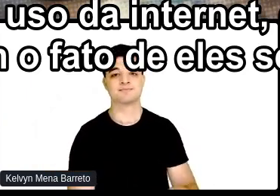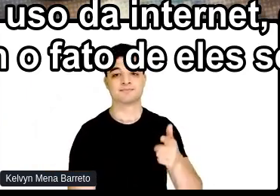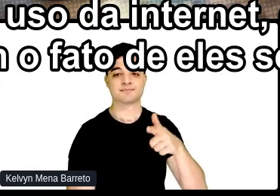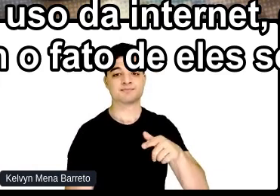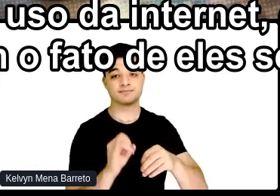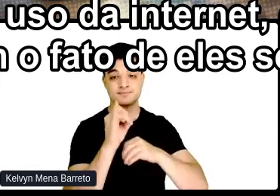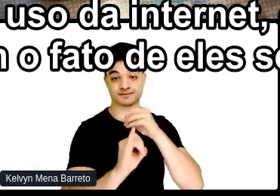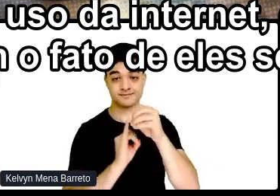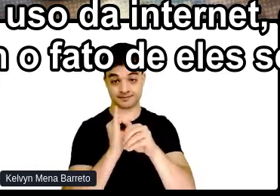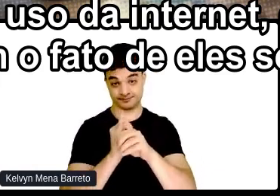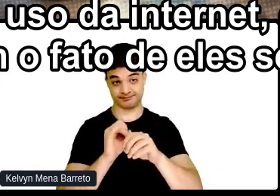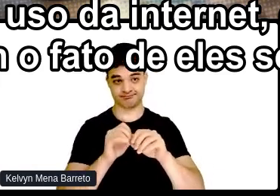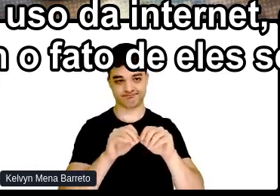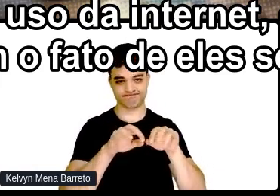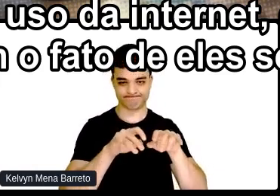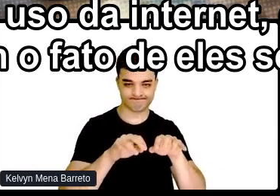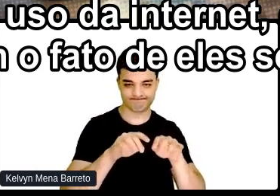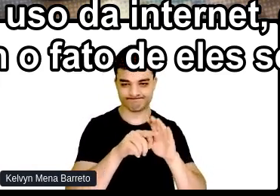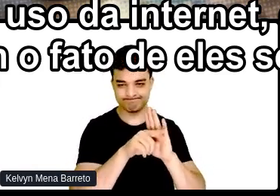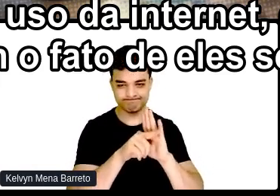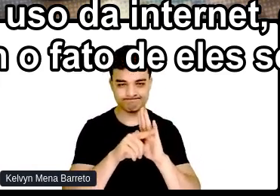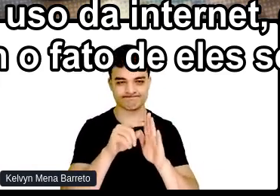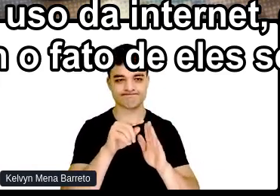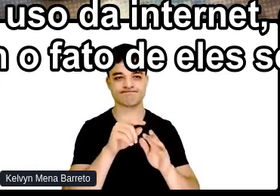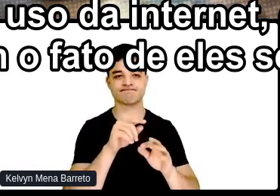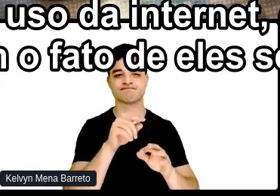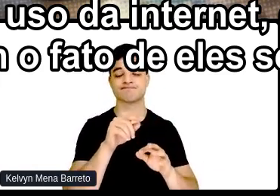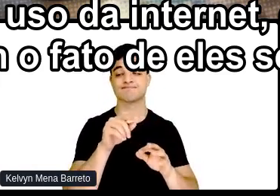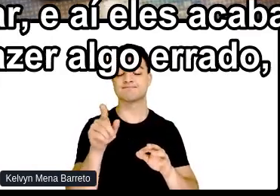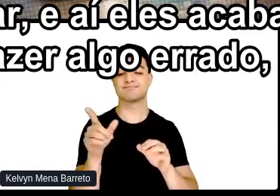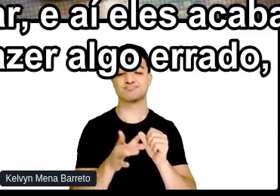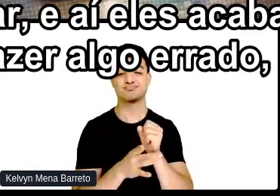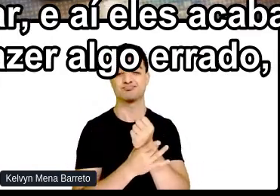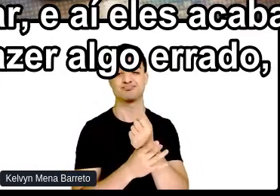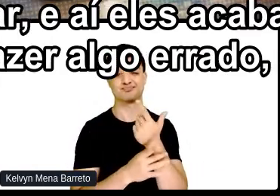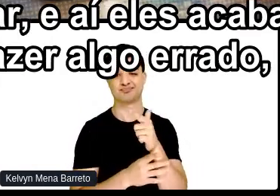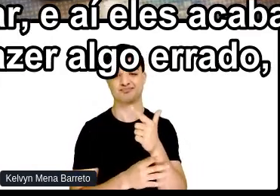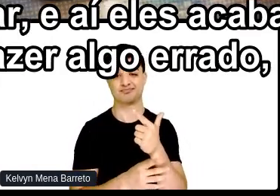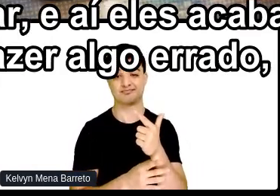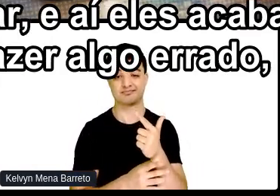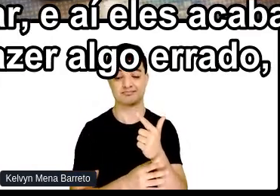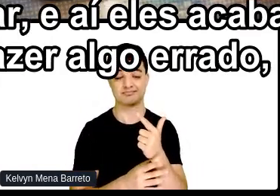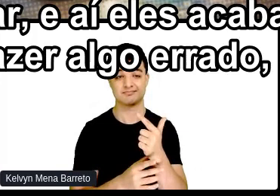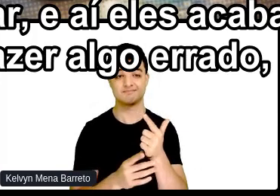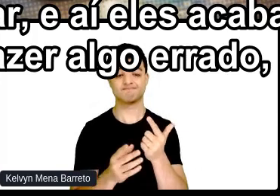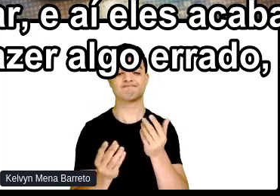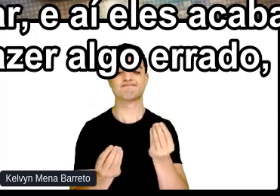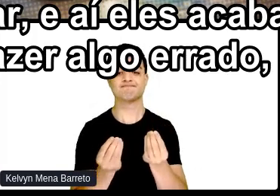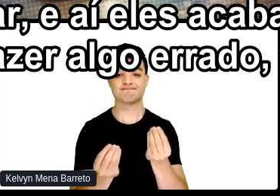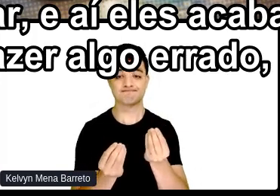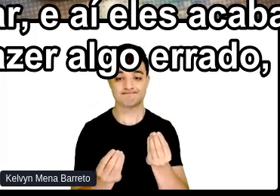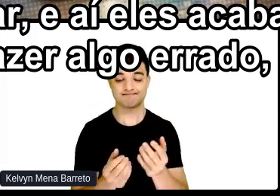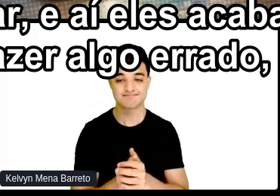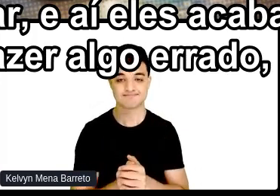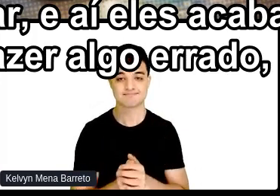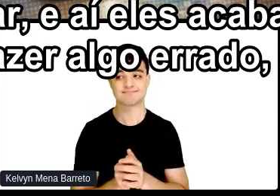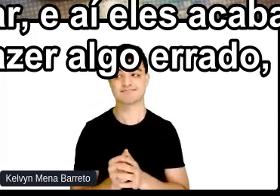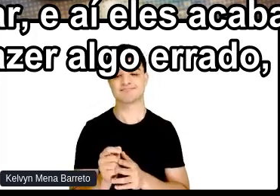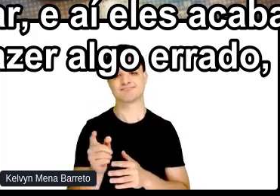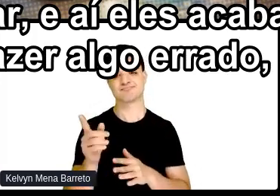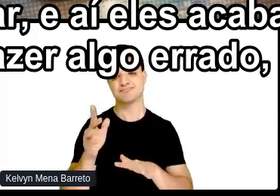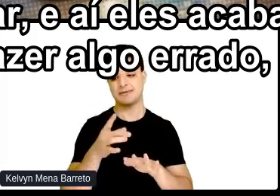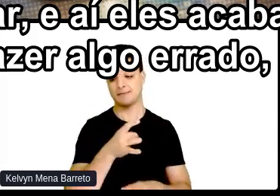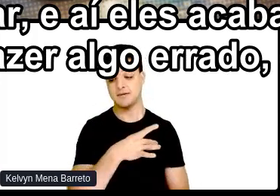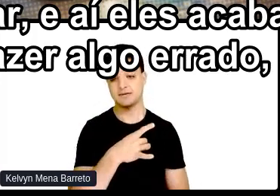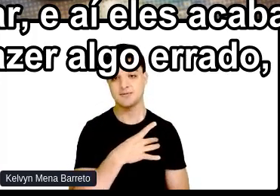E isso é o que eu tinha para mostrar para vocês hoje. Gostaria muito de agradecer a atenção de vocês. Deixei aqui o meu LinkedIn, também o